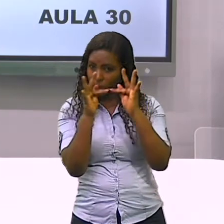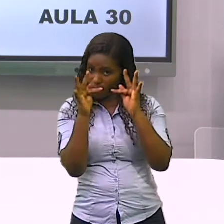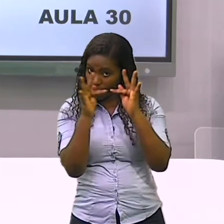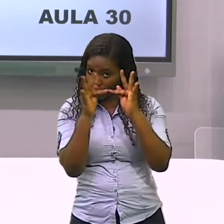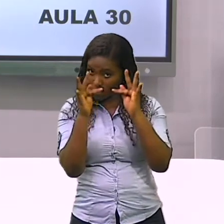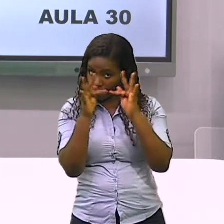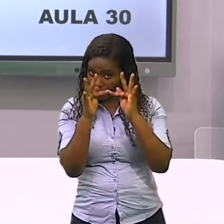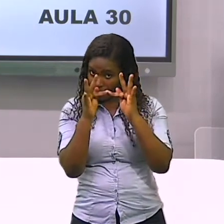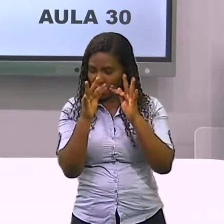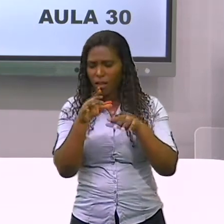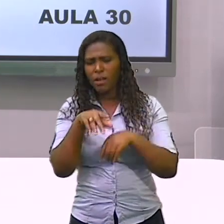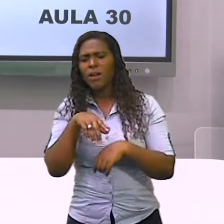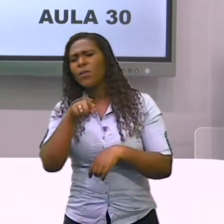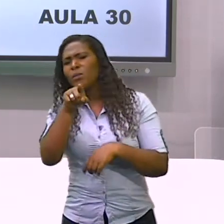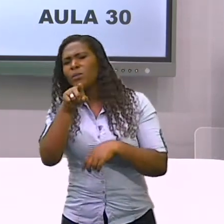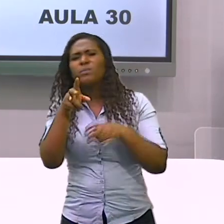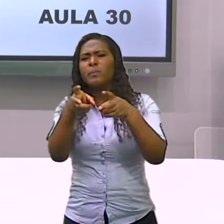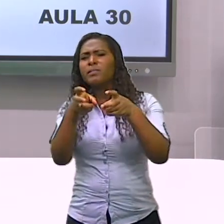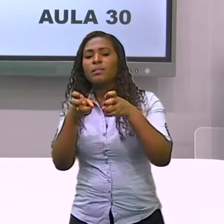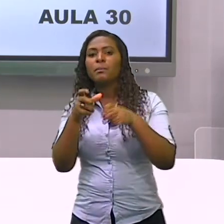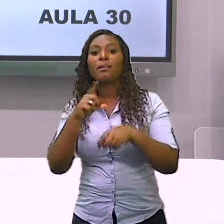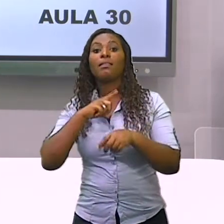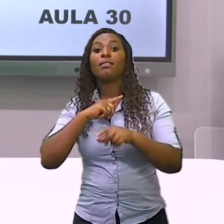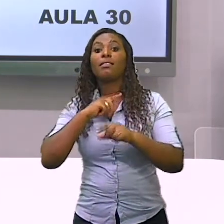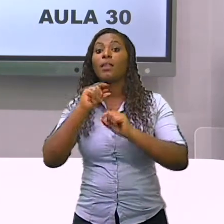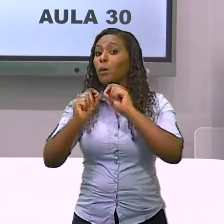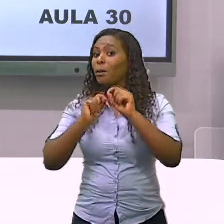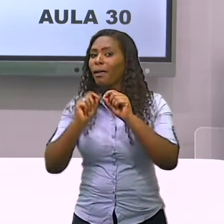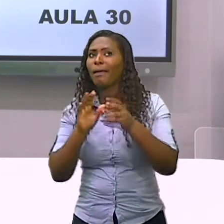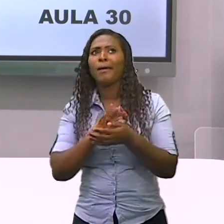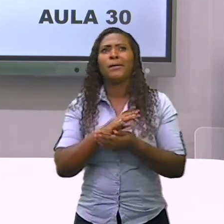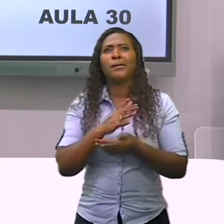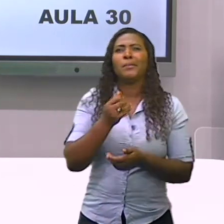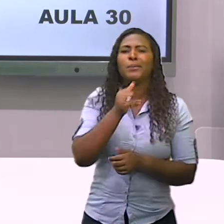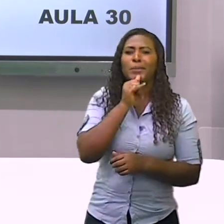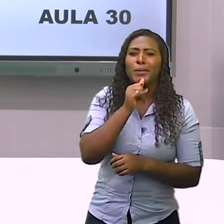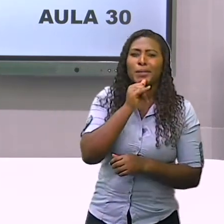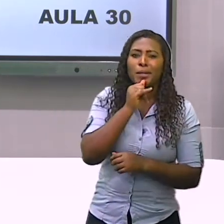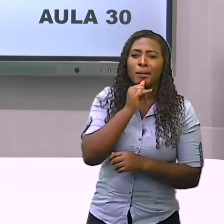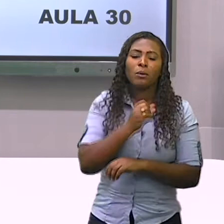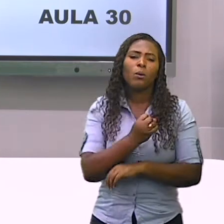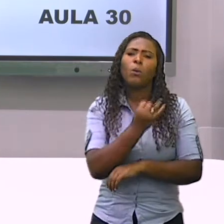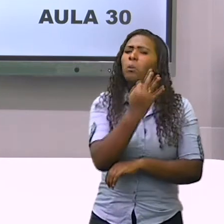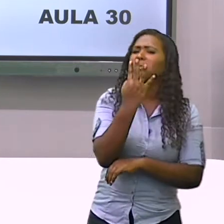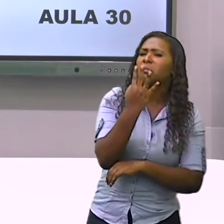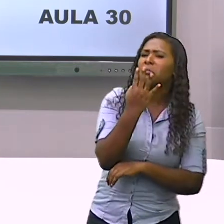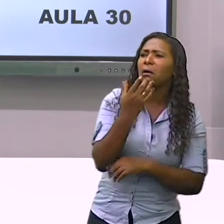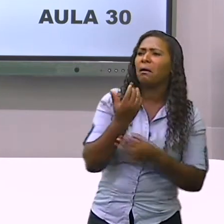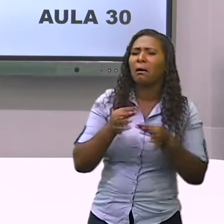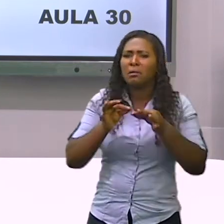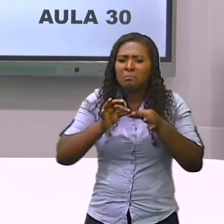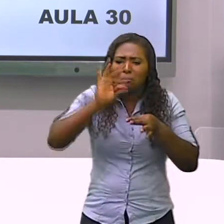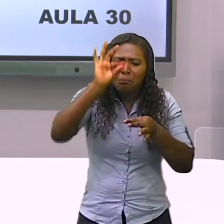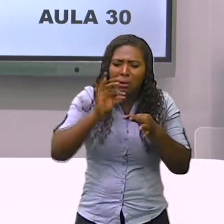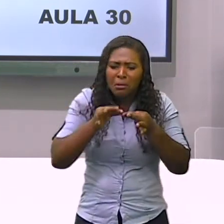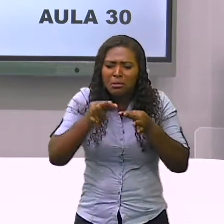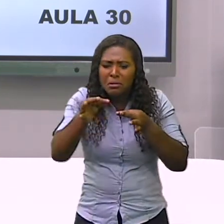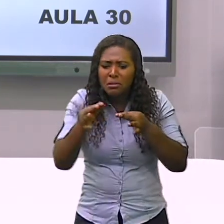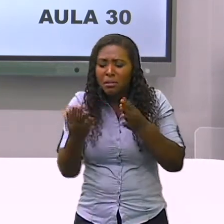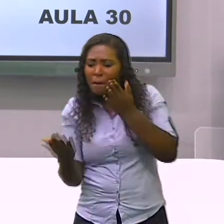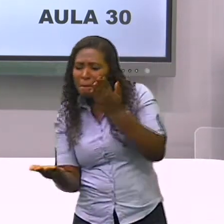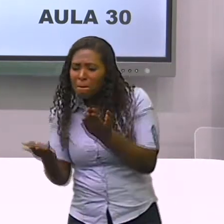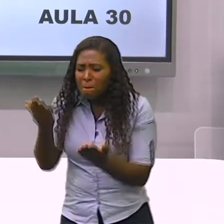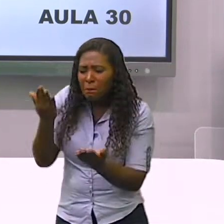grandezas proporcionais, que podem ser diretamente proporcional ou inversamente proporcional. A